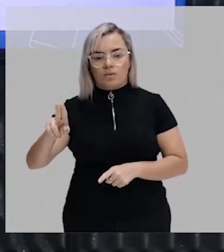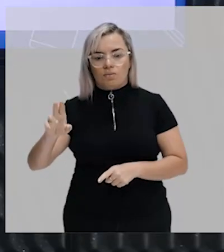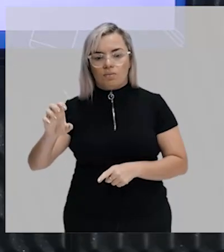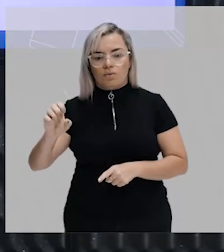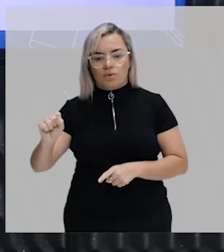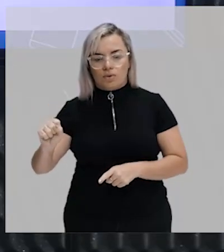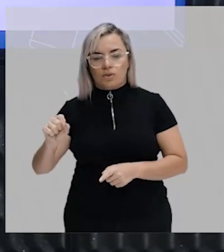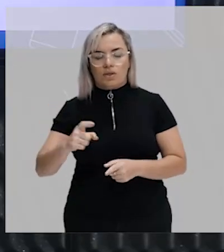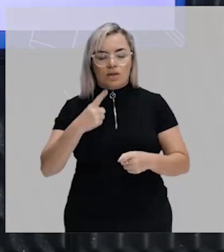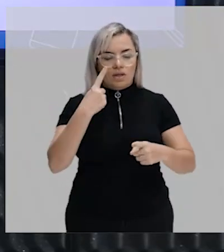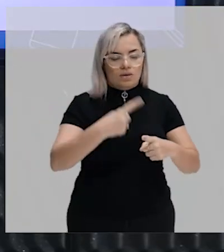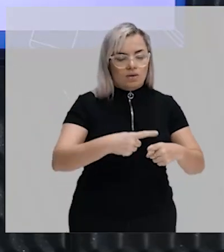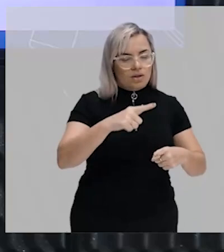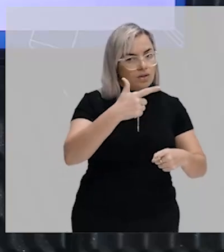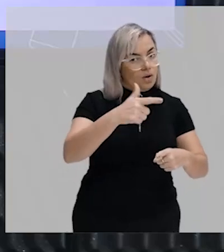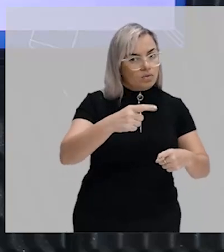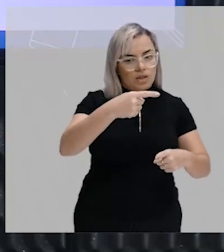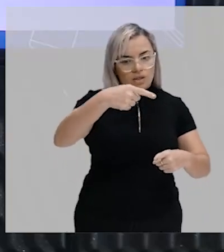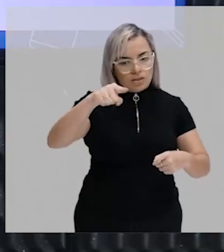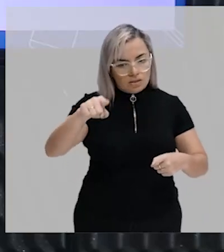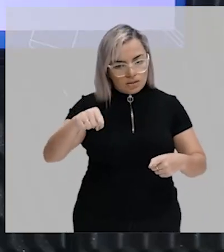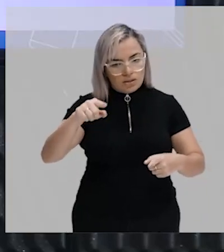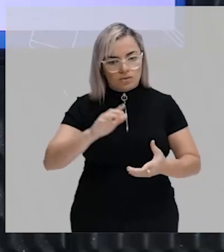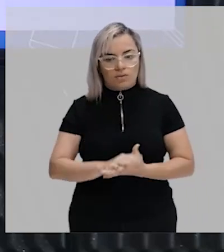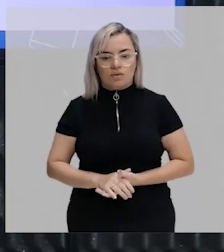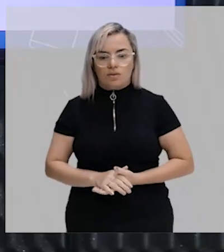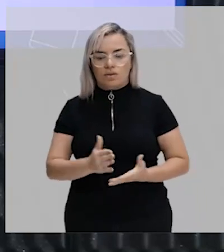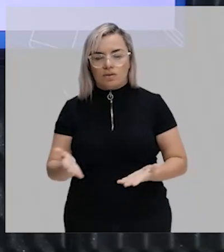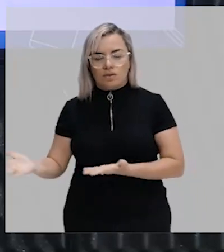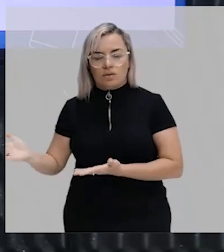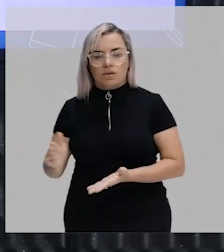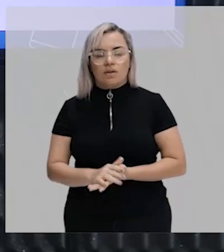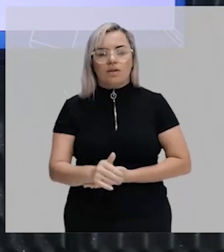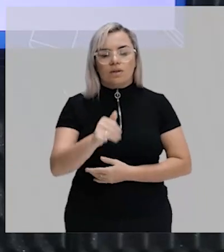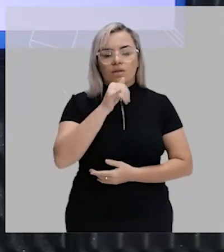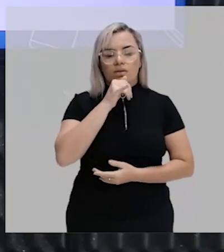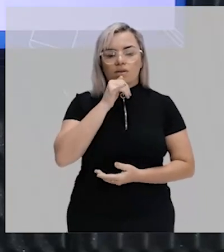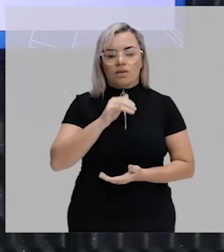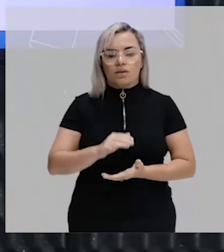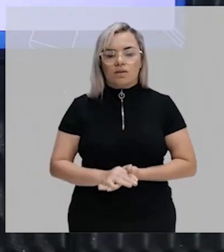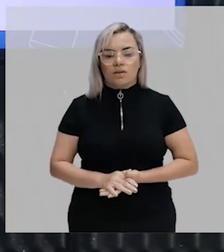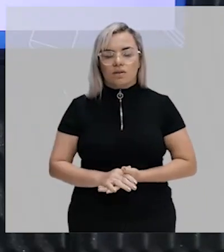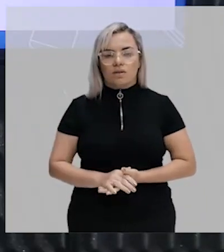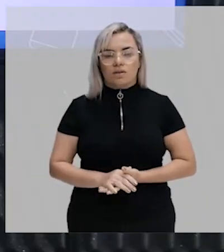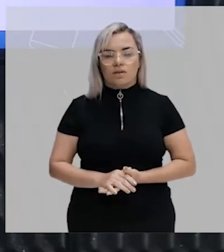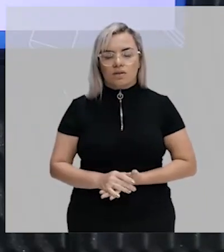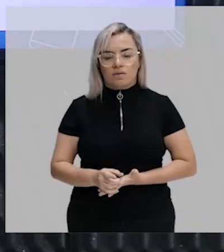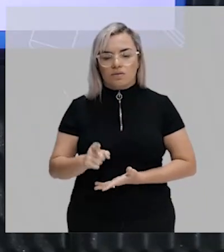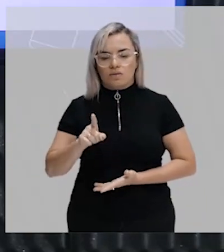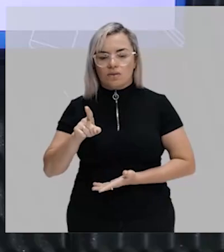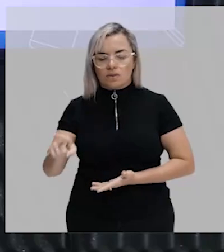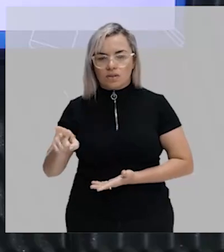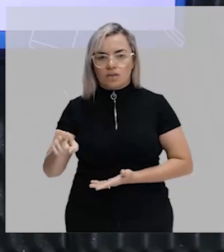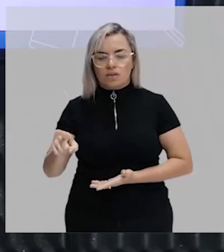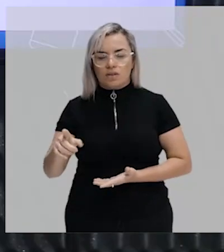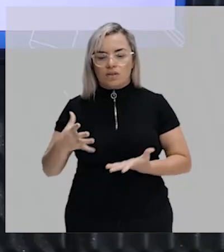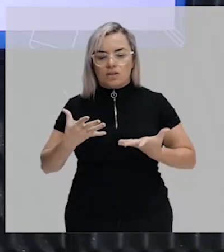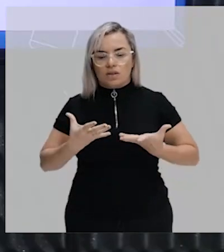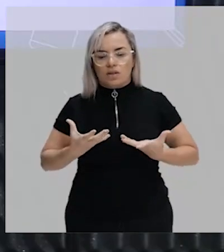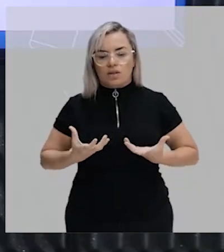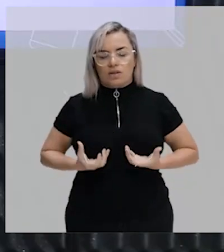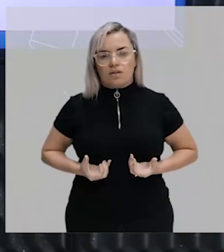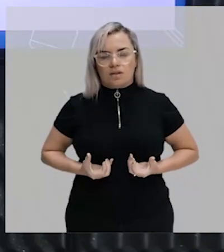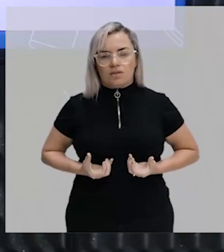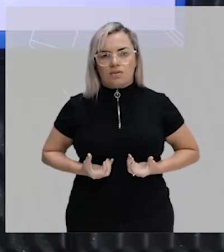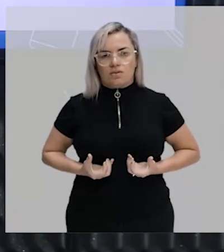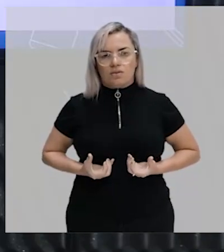has corrido mucho. Se eu disser apenas você está cansado, fica algo faltando,